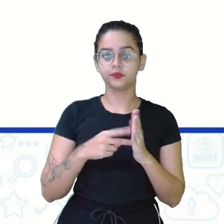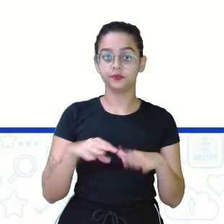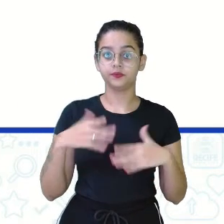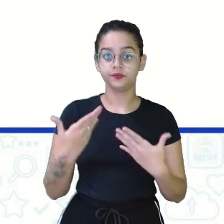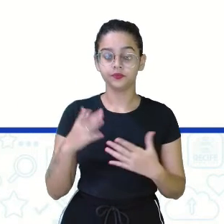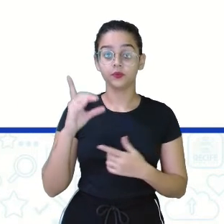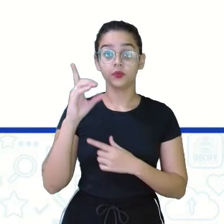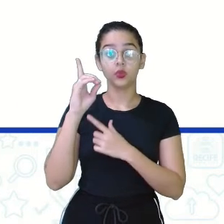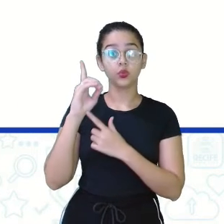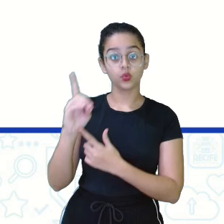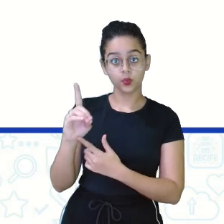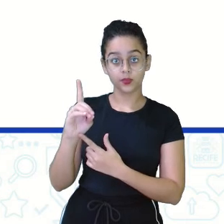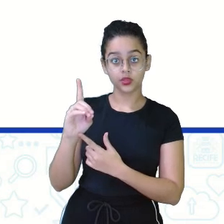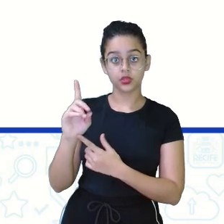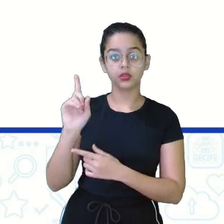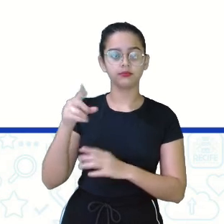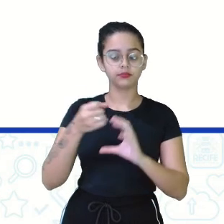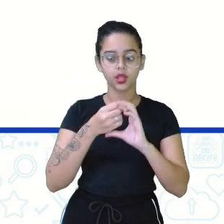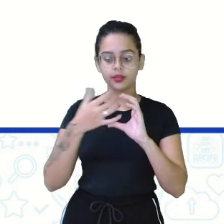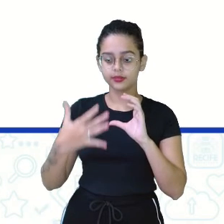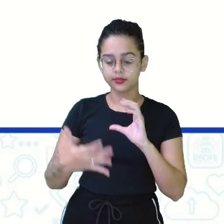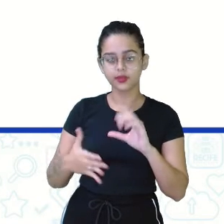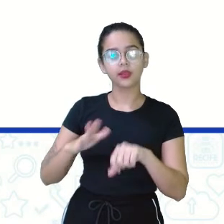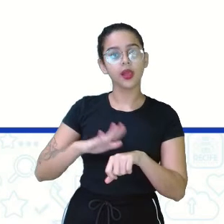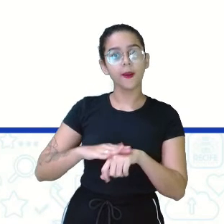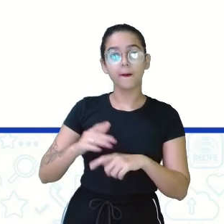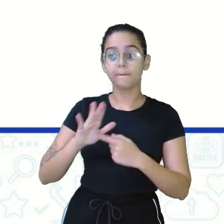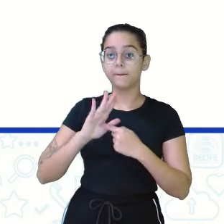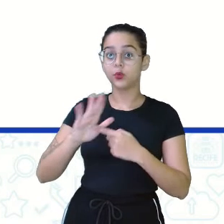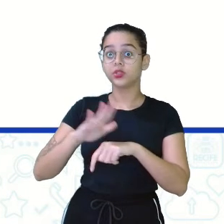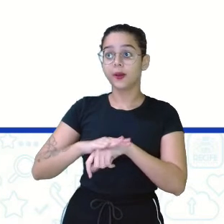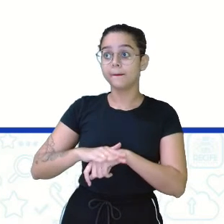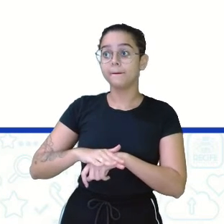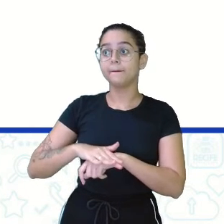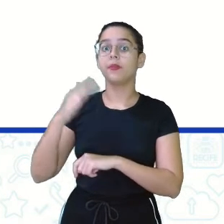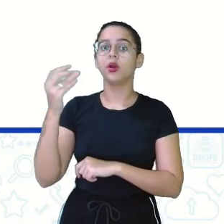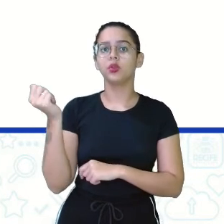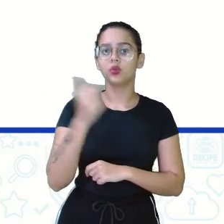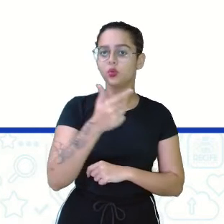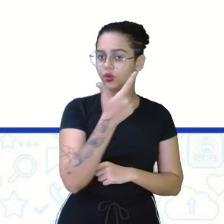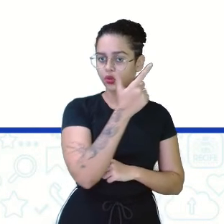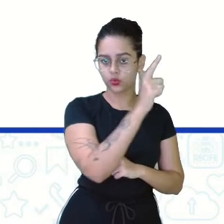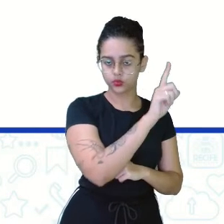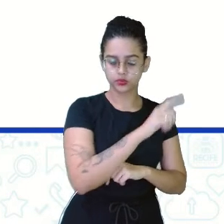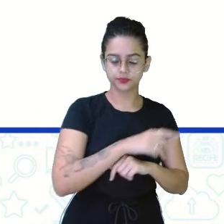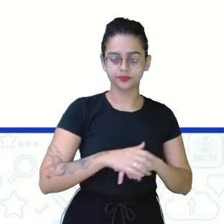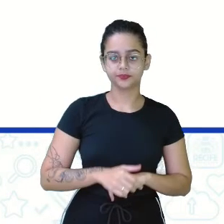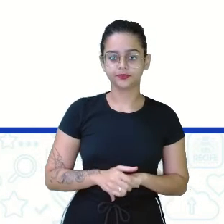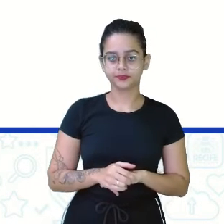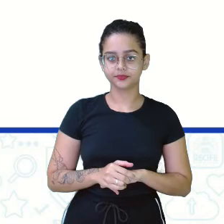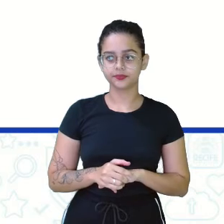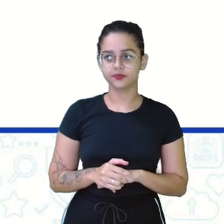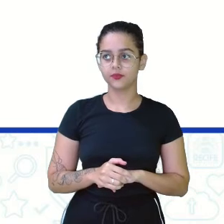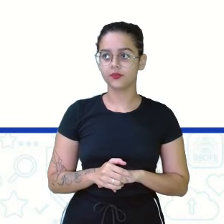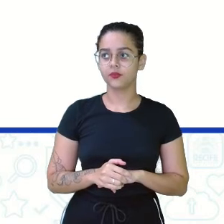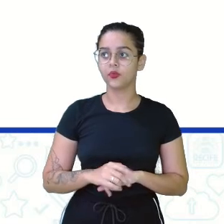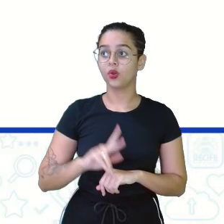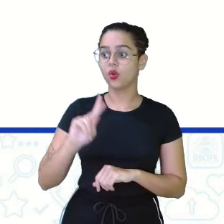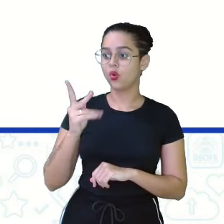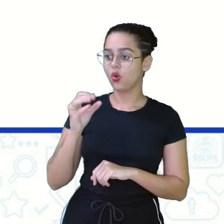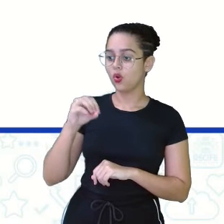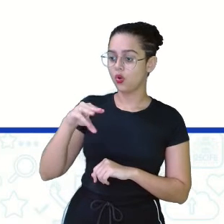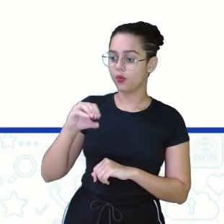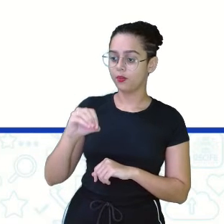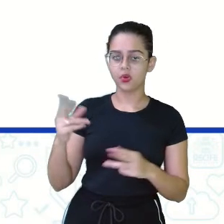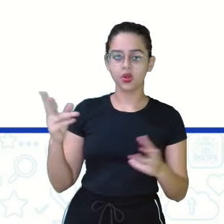o dominante, aquela característica que vai vai prevalecer sobre a outra. Homozigoto